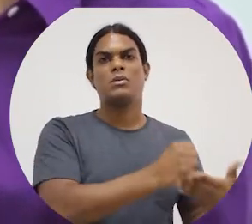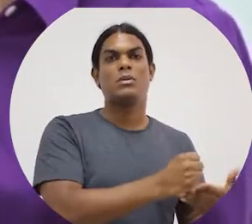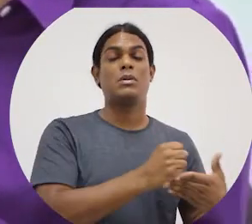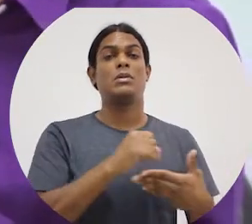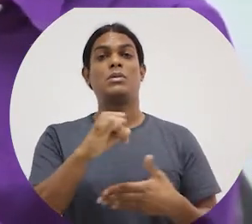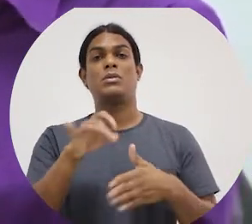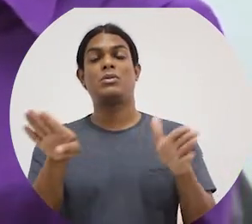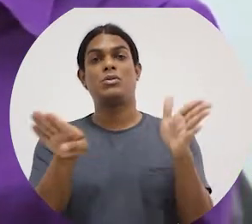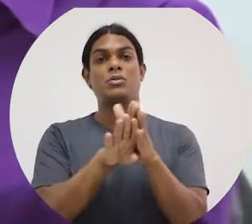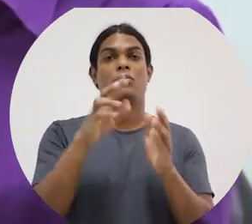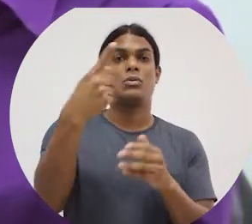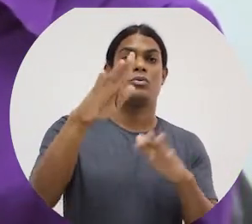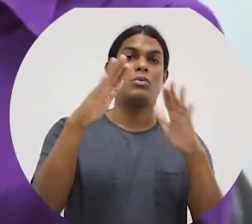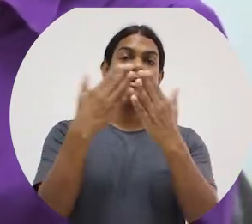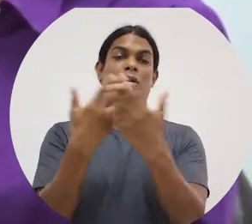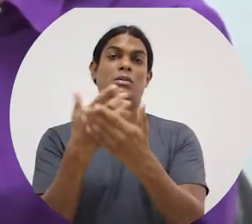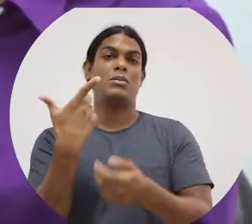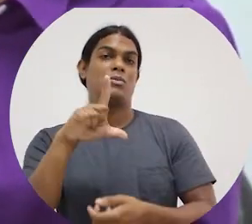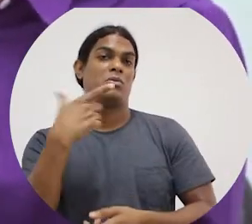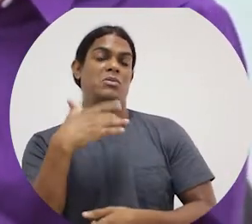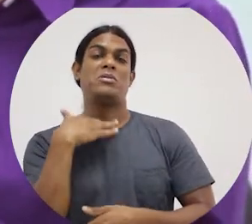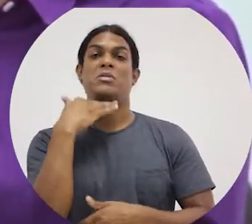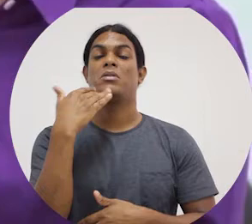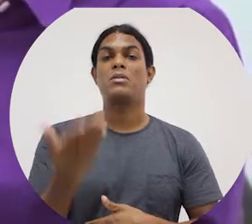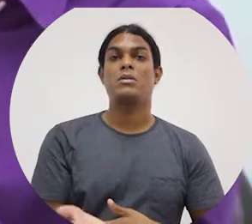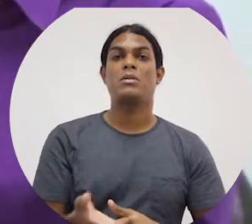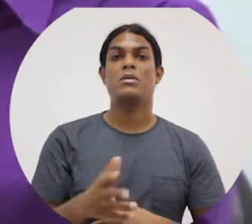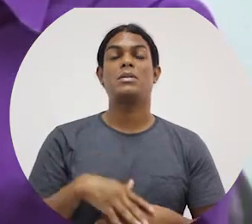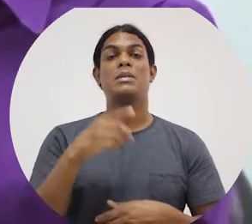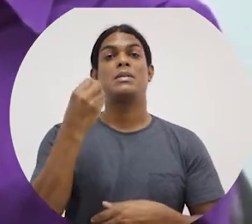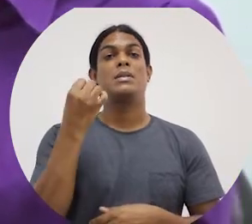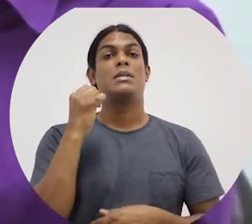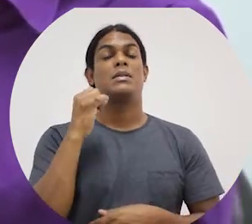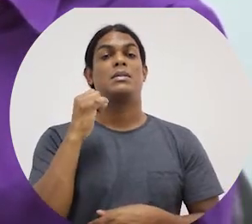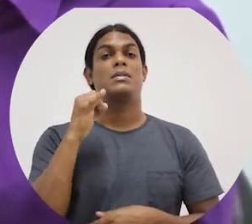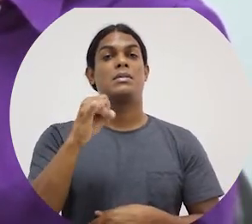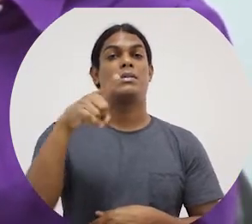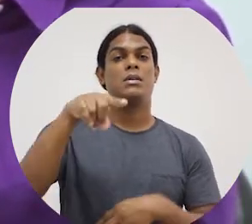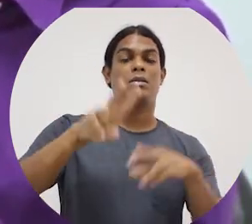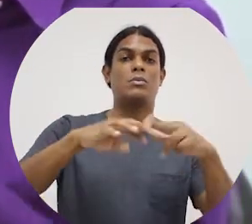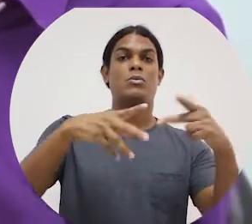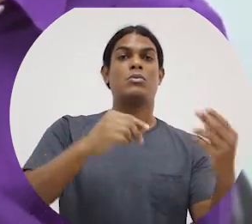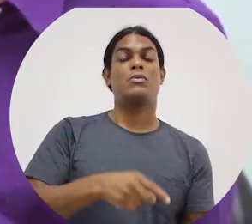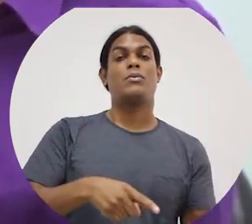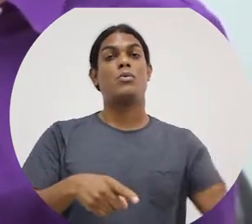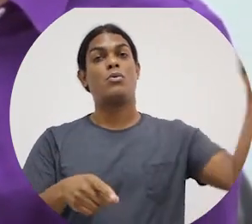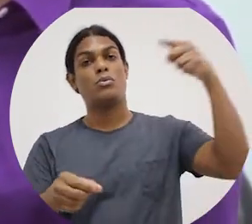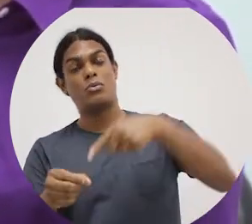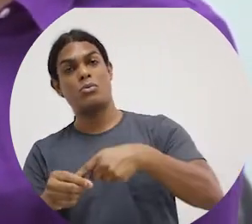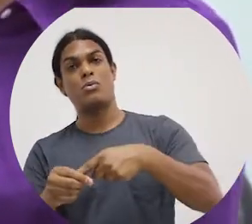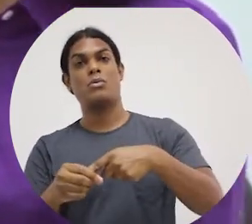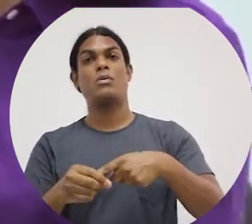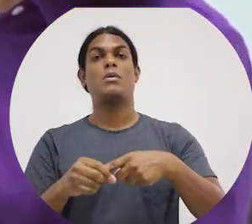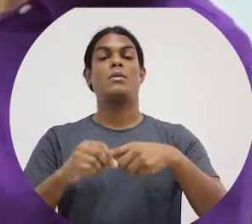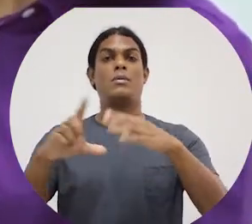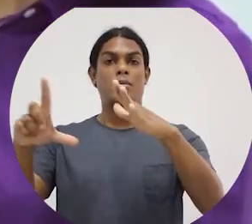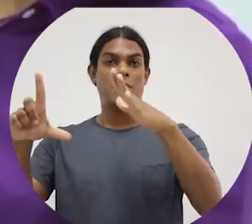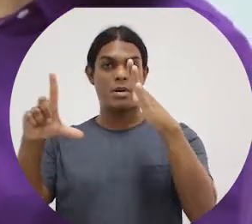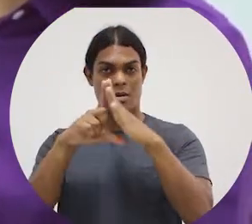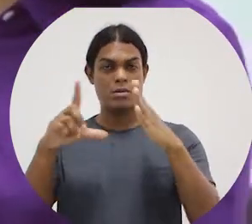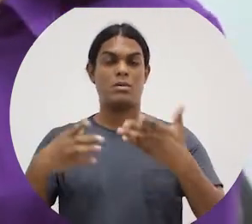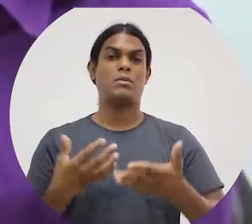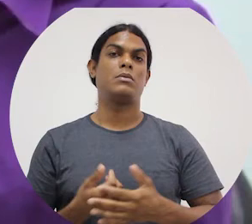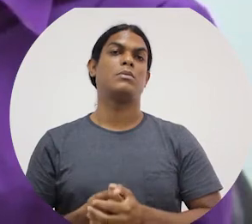para a loja, se houve uma nova tentativa de entrega. Tudo isso pode ser acompanhado pelo site. Então, um serviço prestado como esse